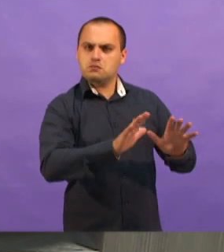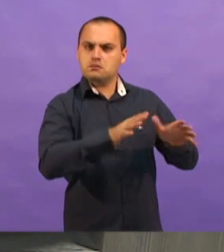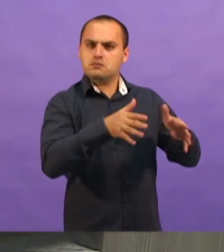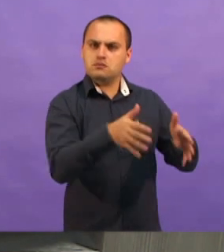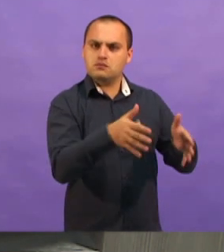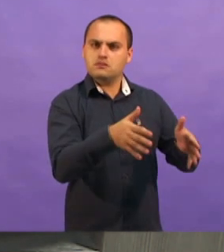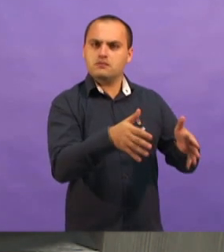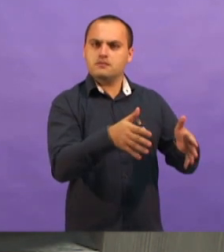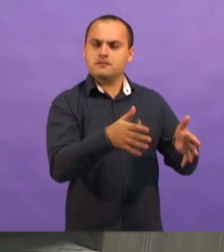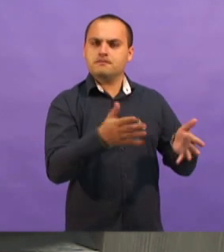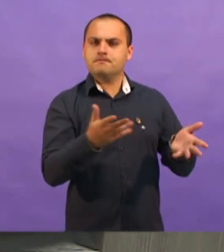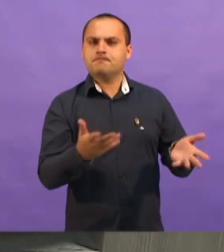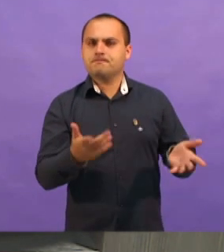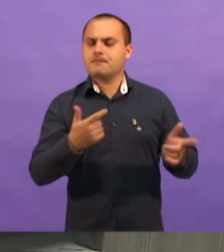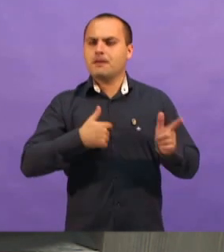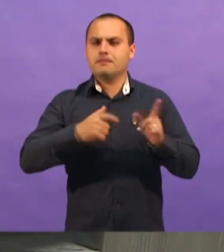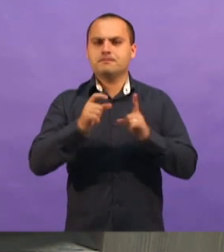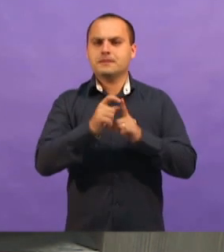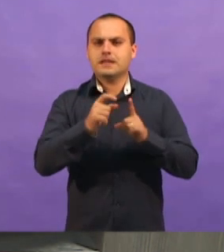me fugiu a palavra agora.